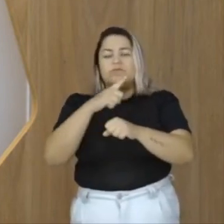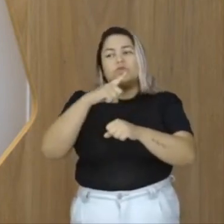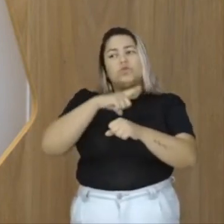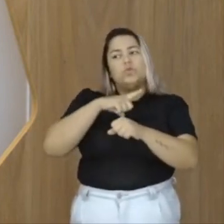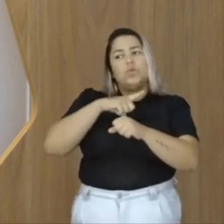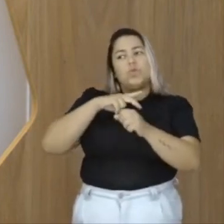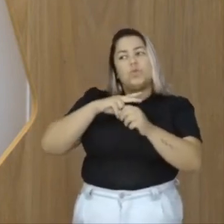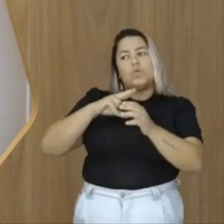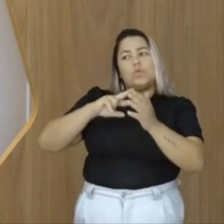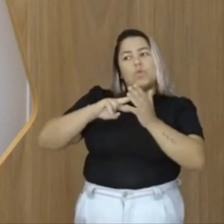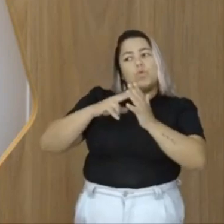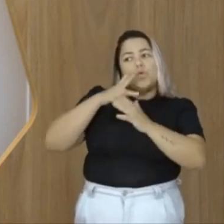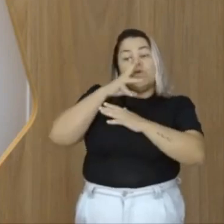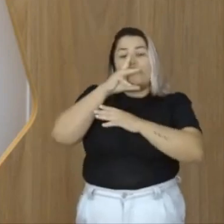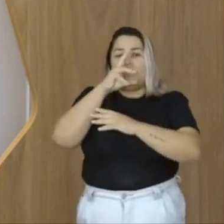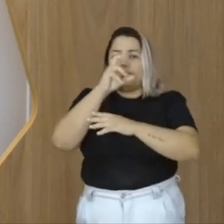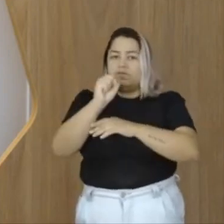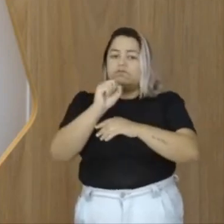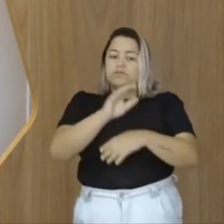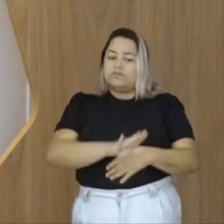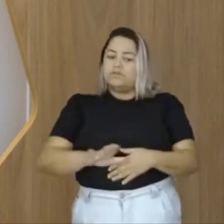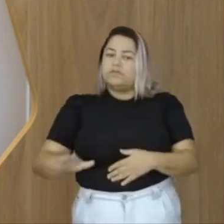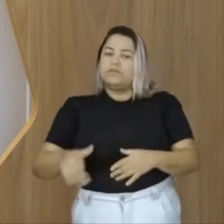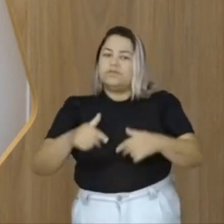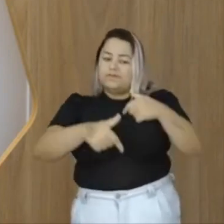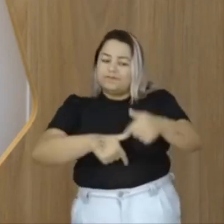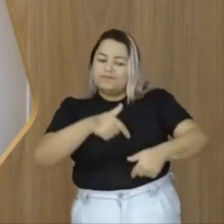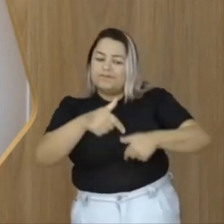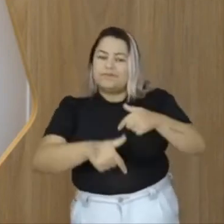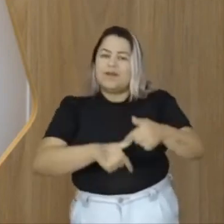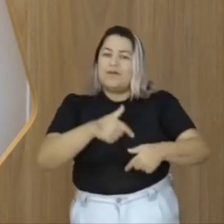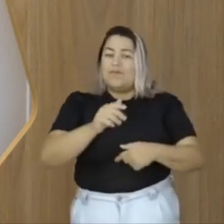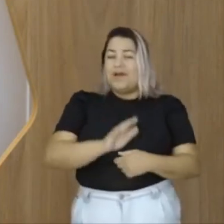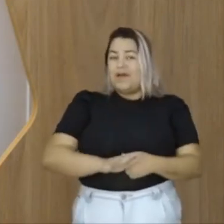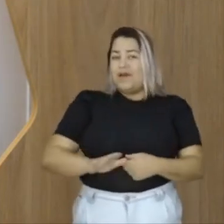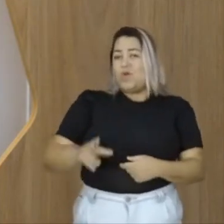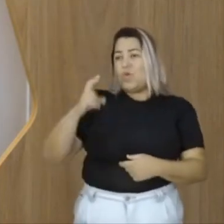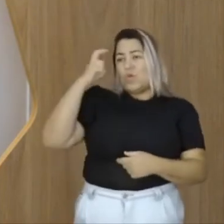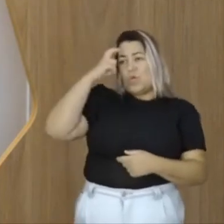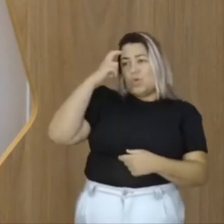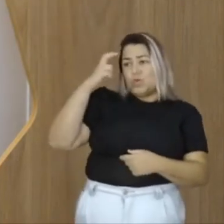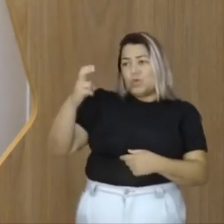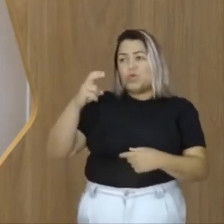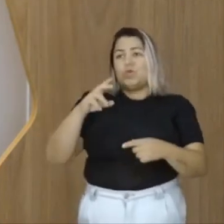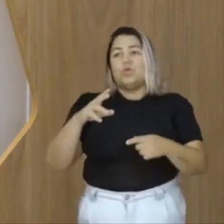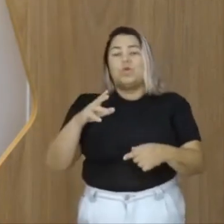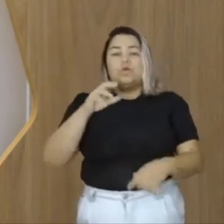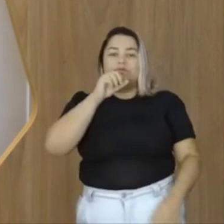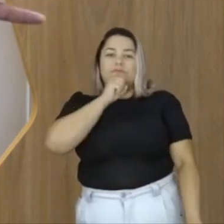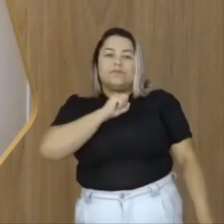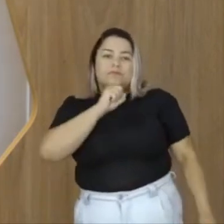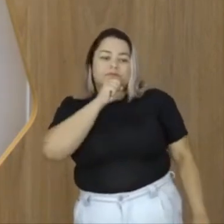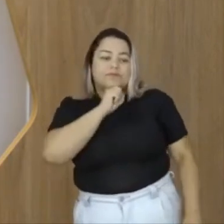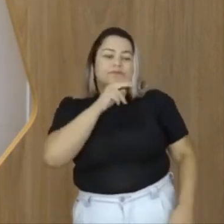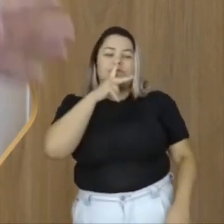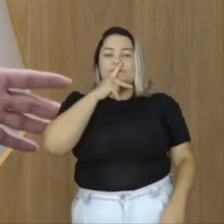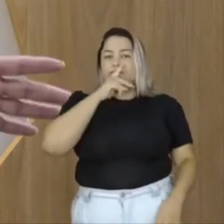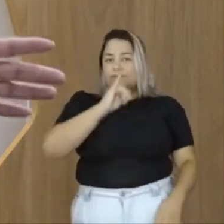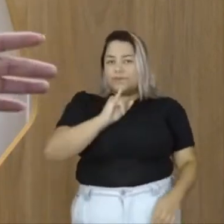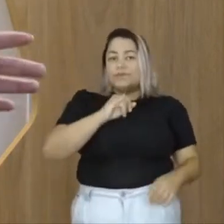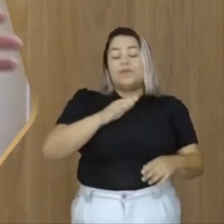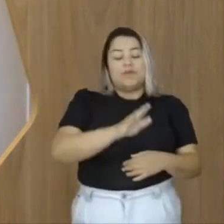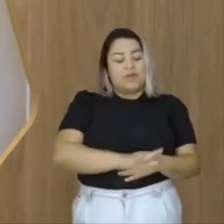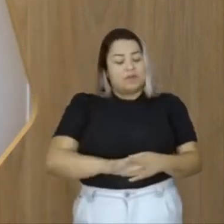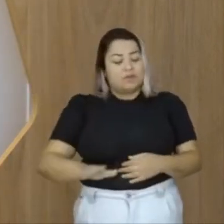conceito muito forte de crianças no trabalho infantil. Era aquela cultura de que os avós trabalhavam, os pais trabalhavam e as